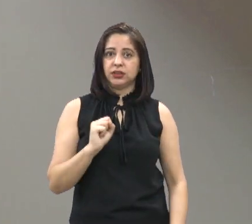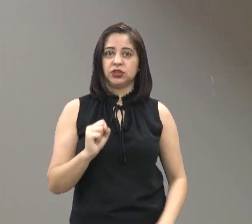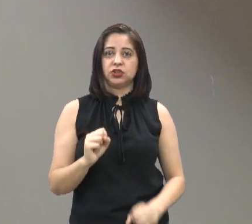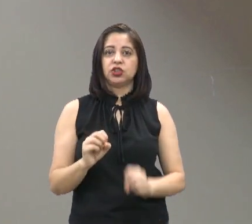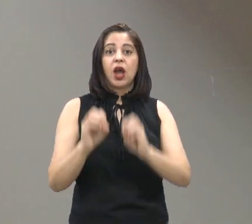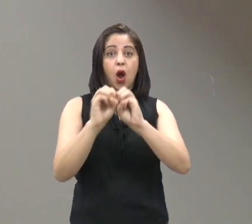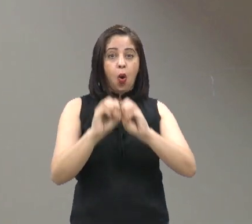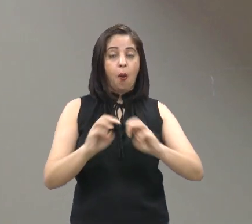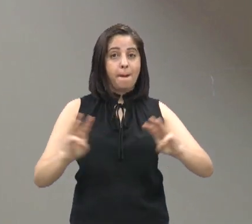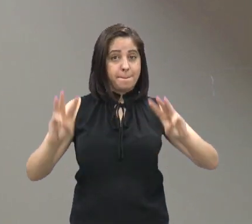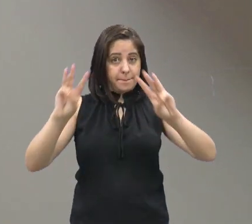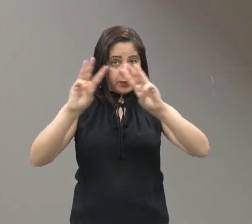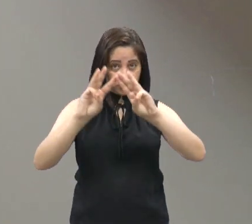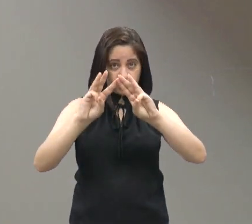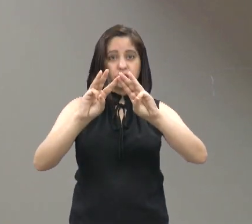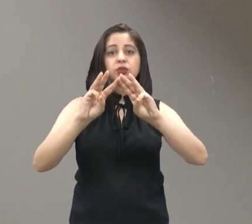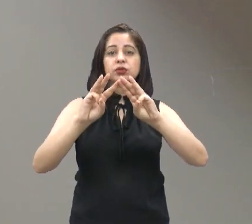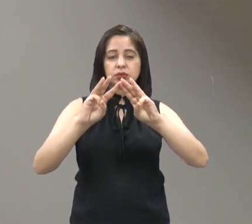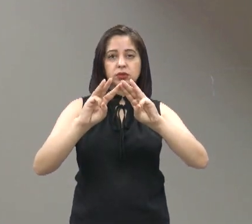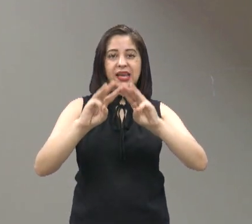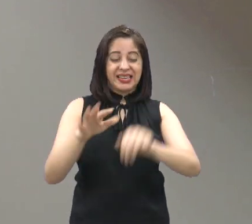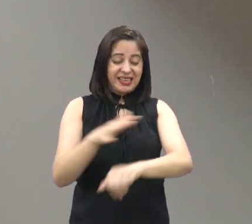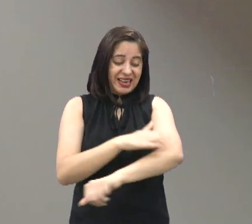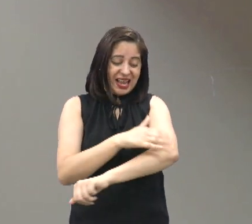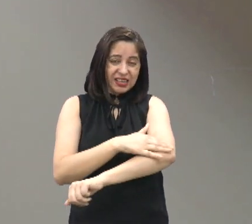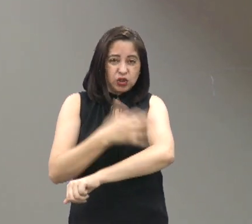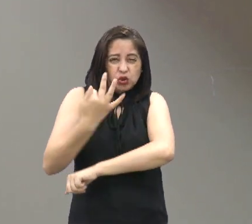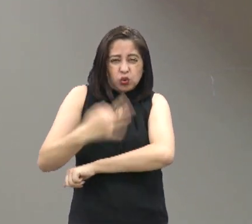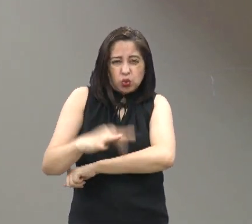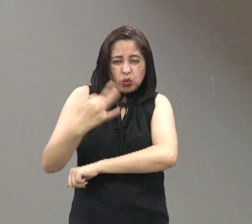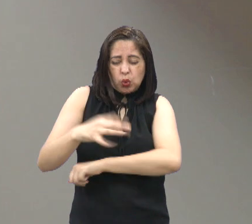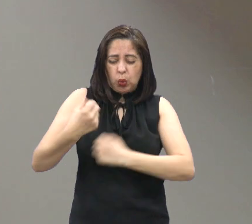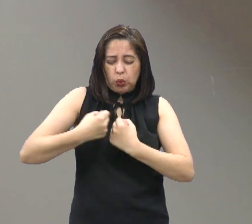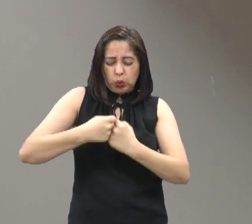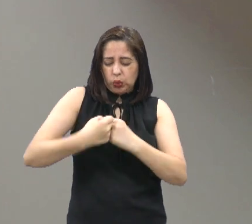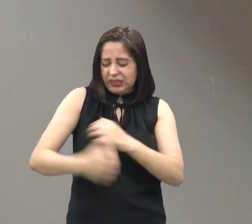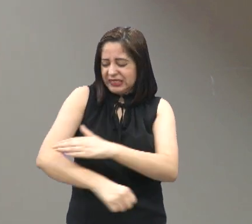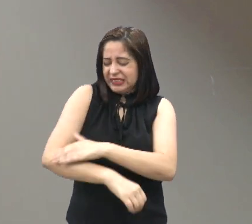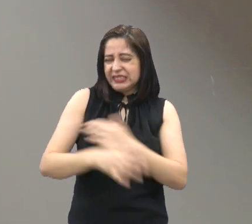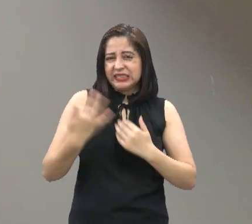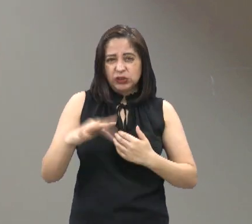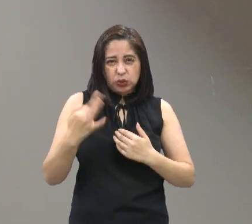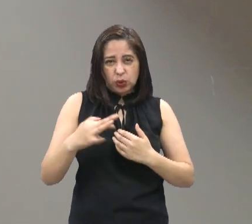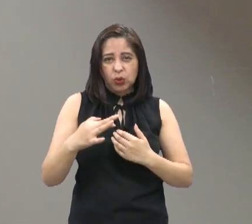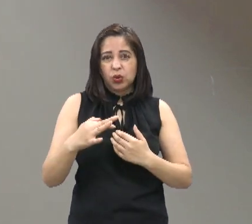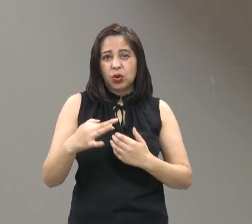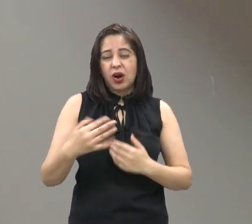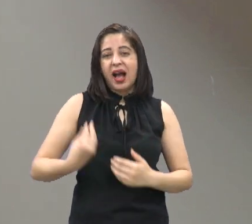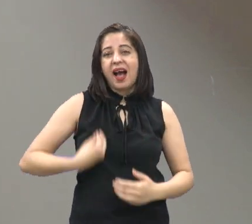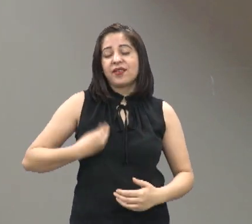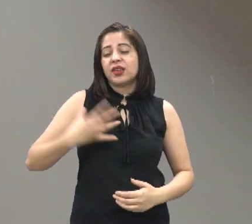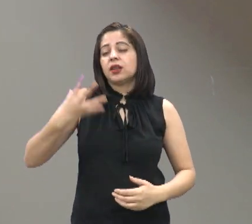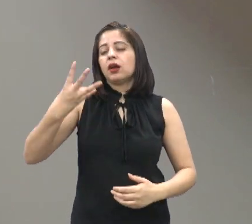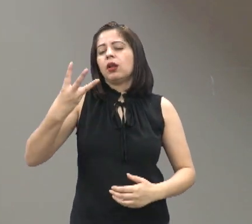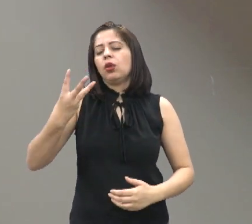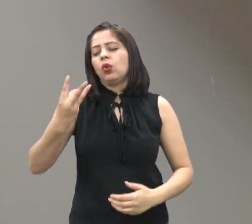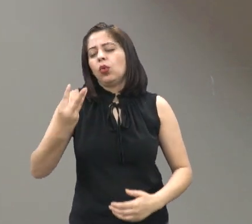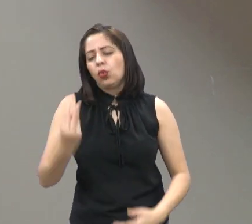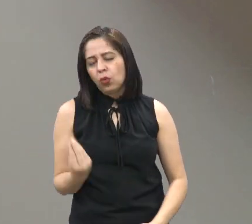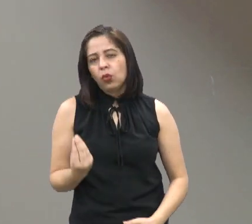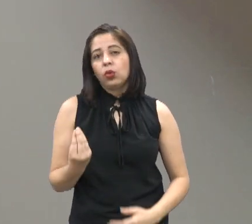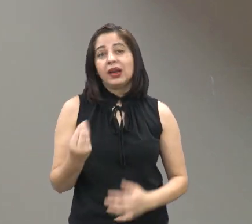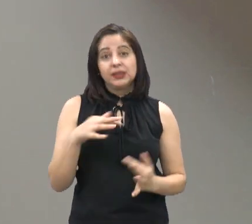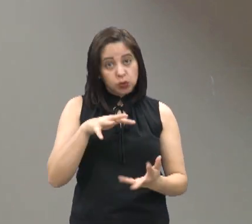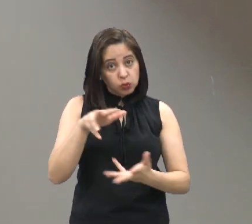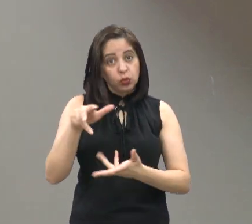Organização Mundial de Saúde, dores nas juntas são uma das principais causas da redução da qualidade de vida no mundo